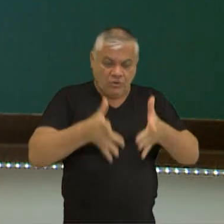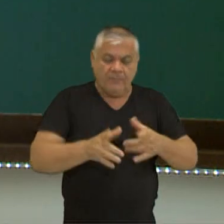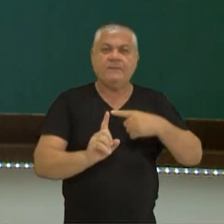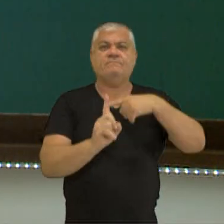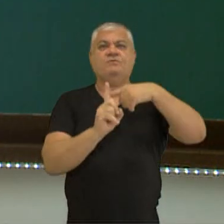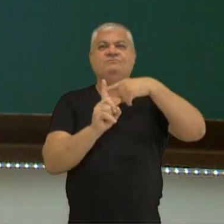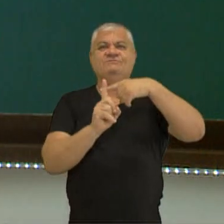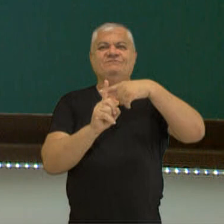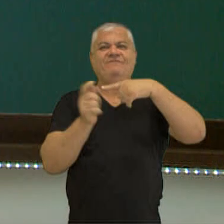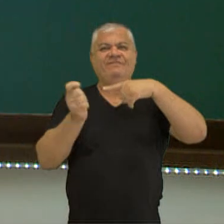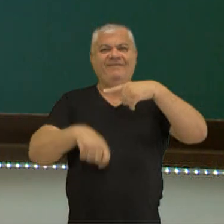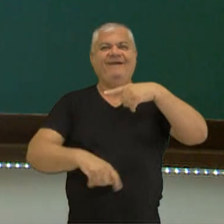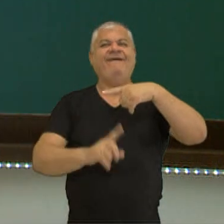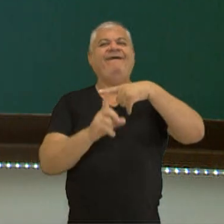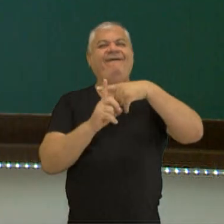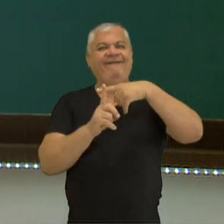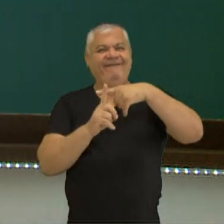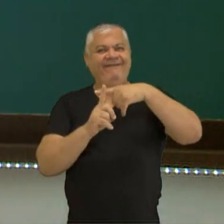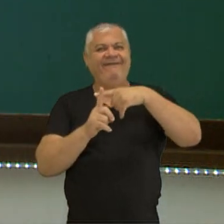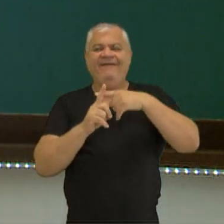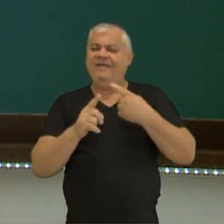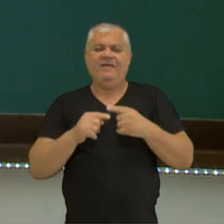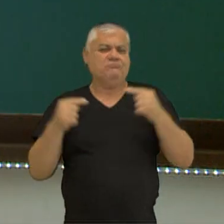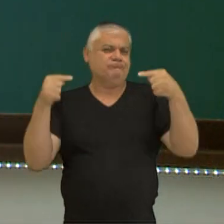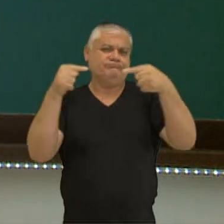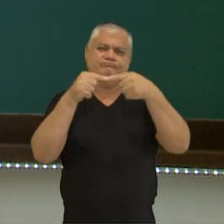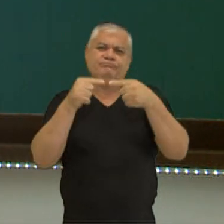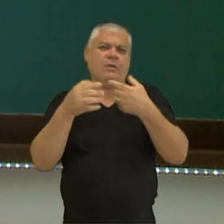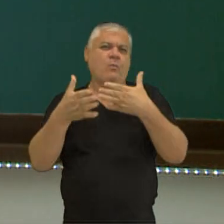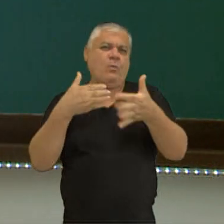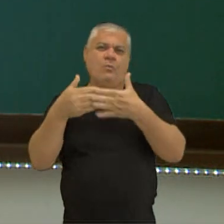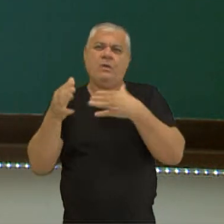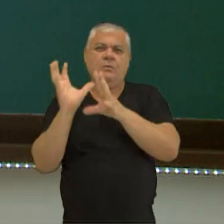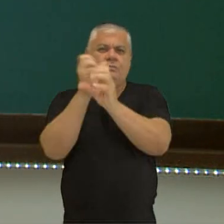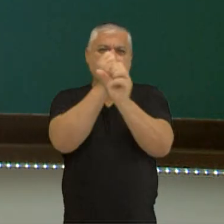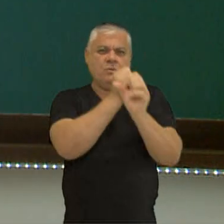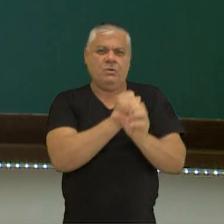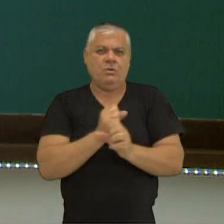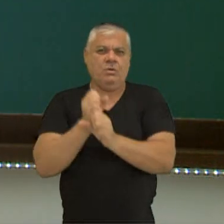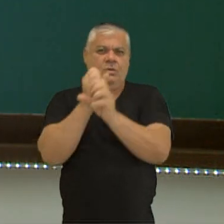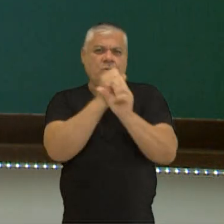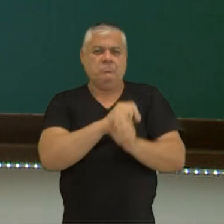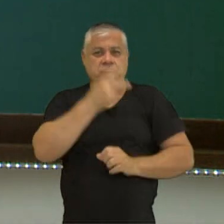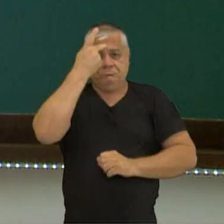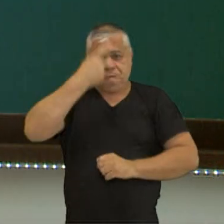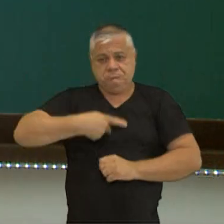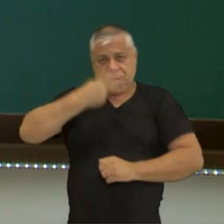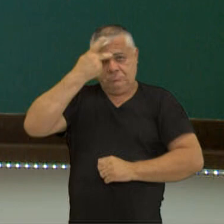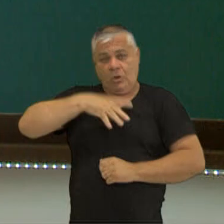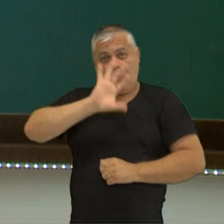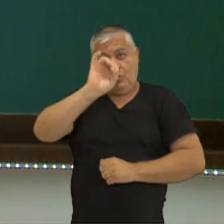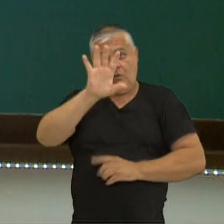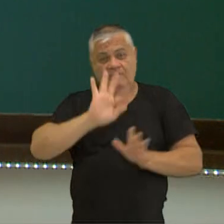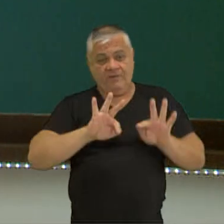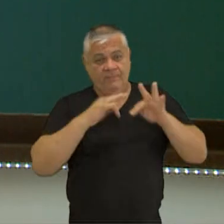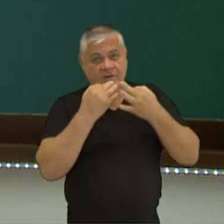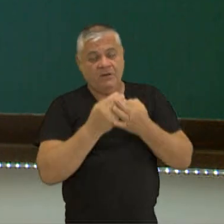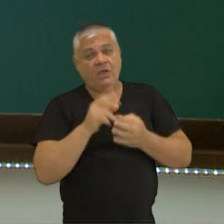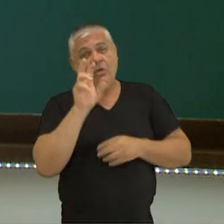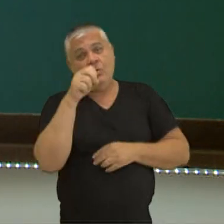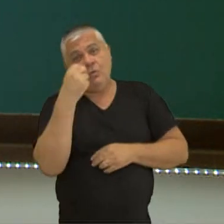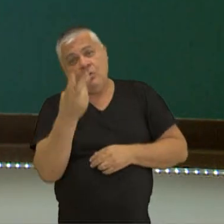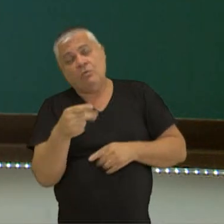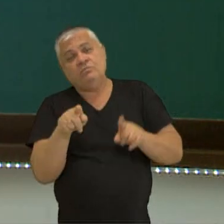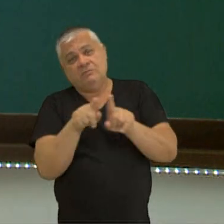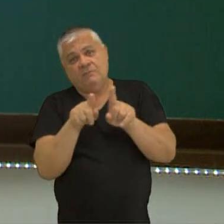que é o ideal de qualquer orçamento individual, um orçamento familiar,